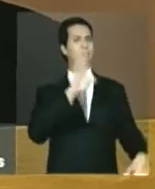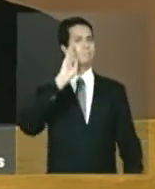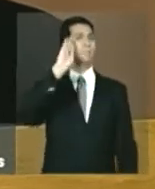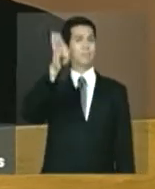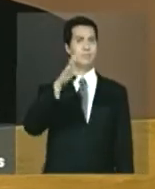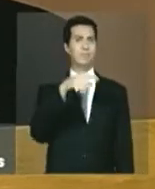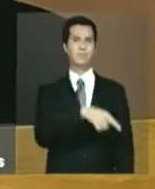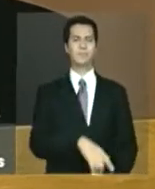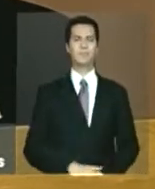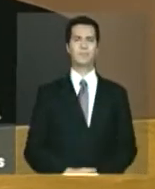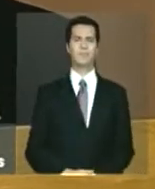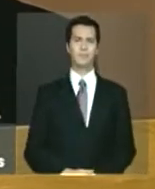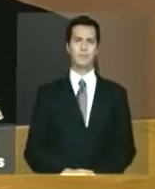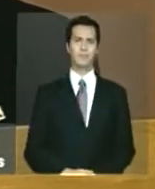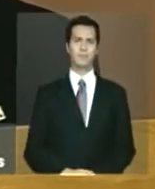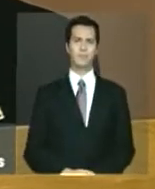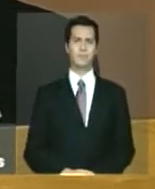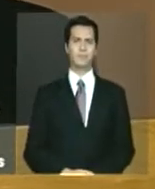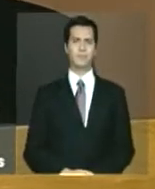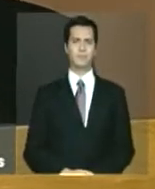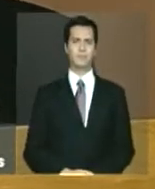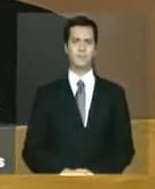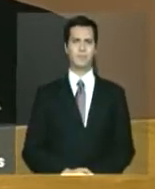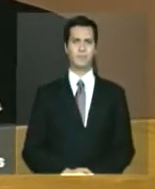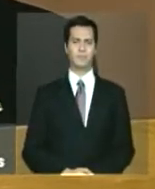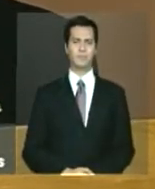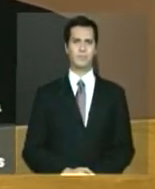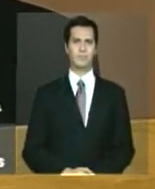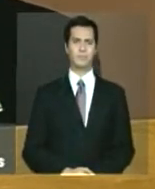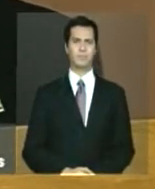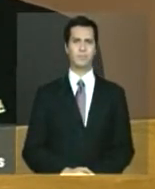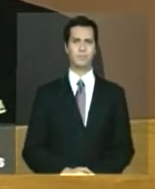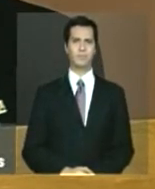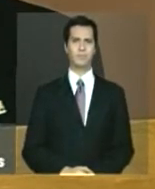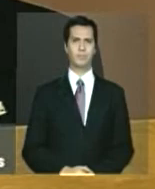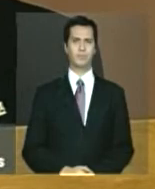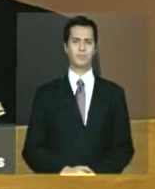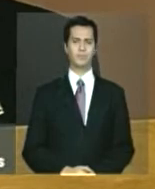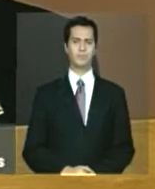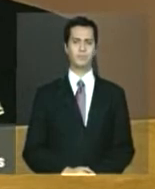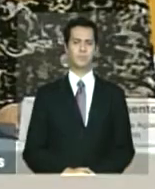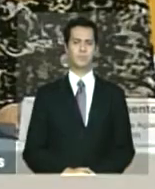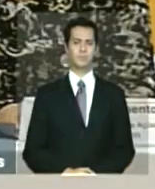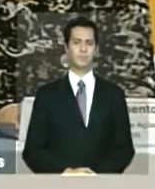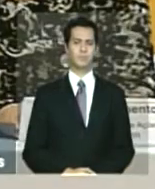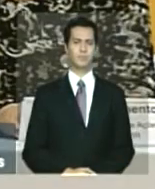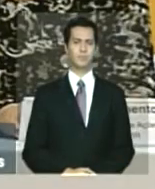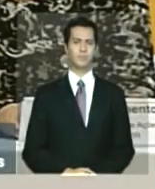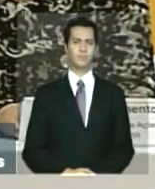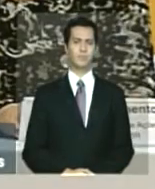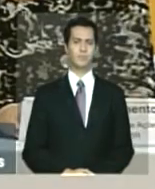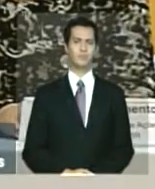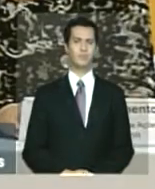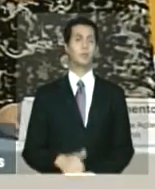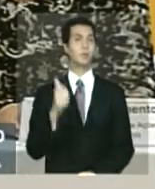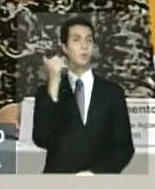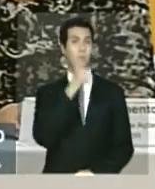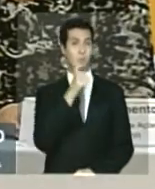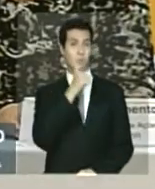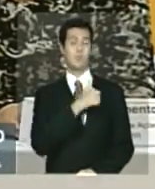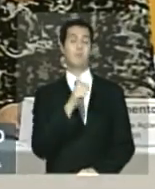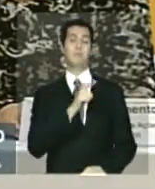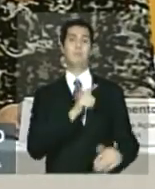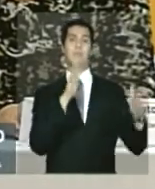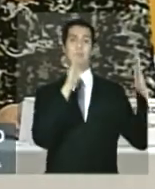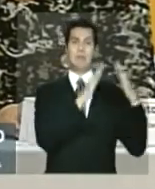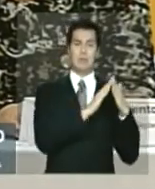né que deixam eh a sua casa que